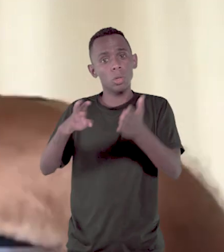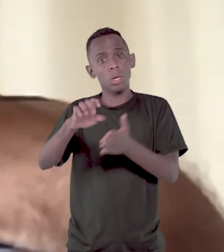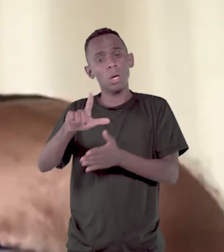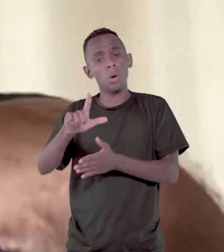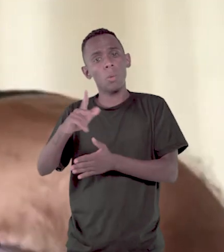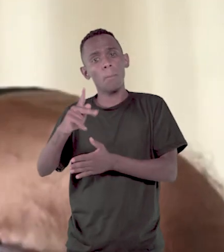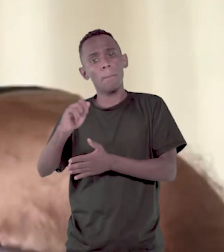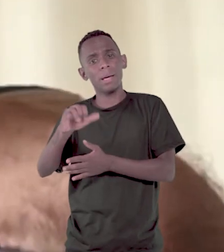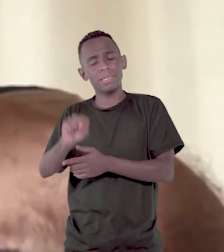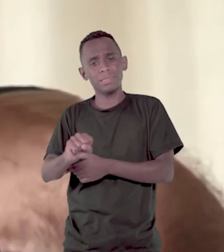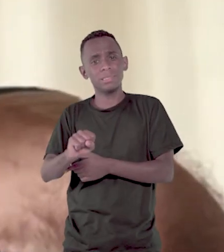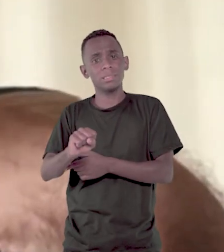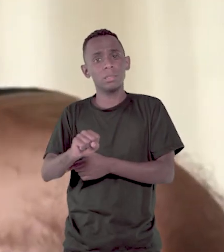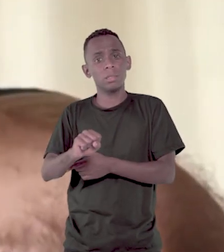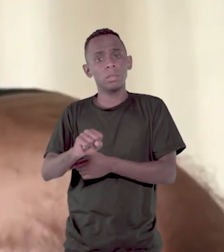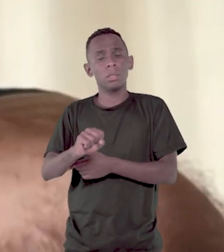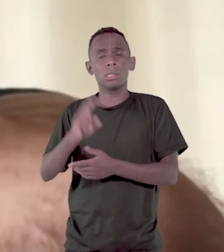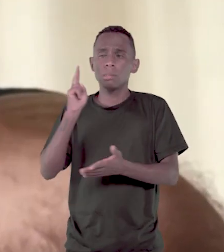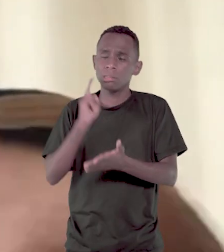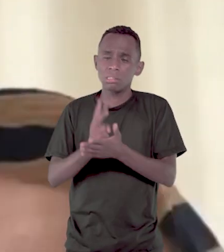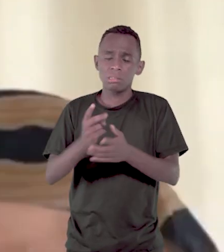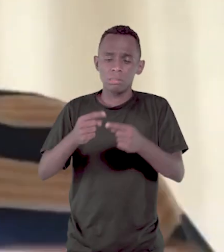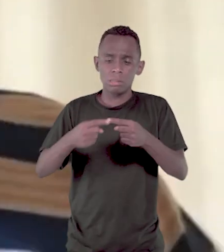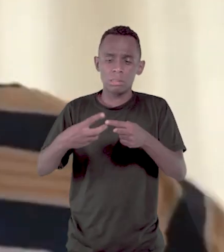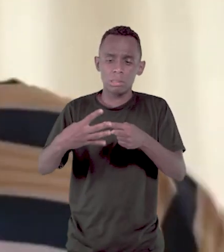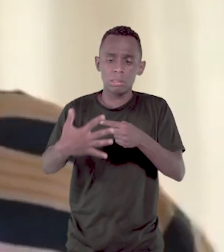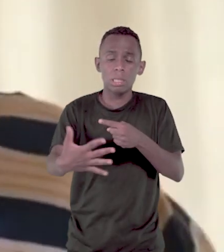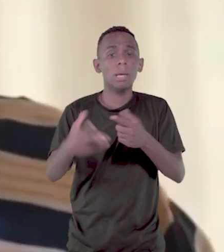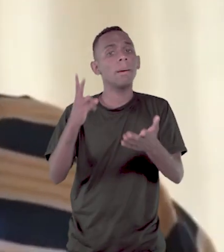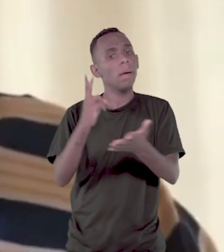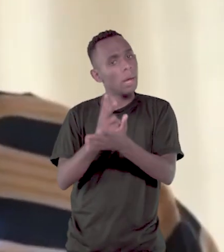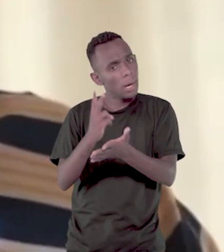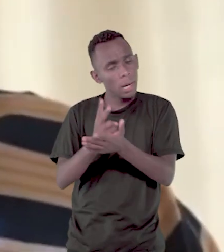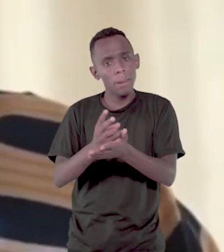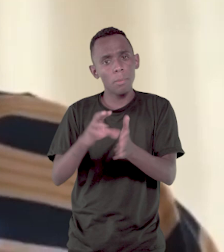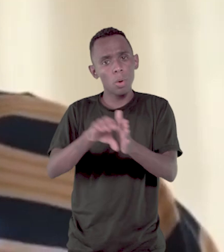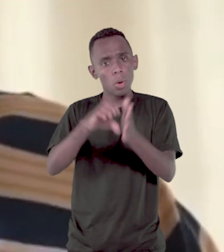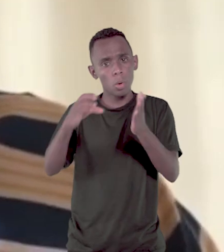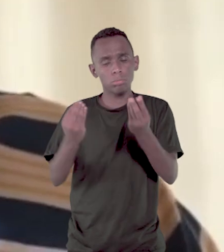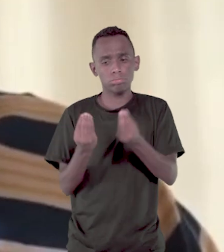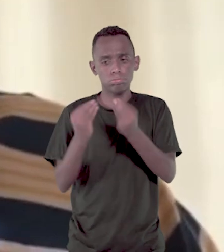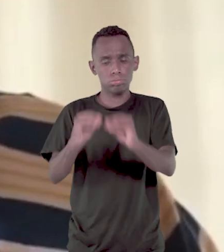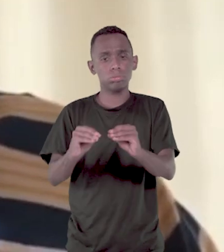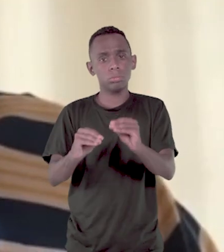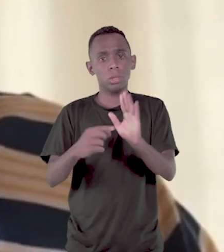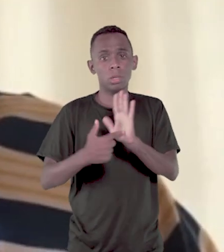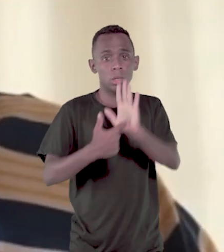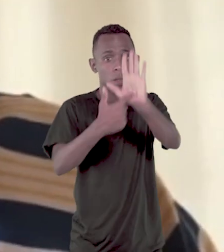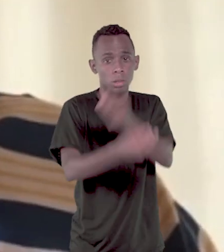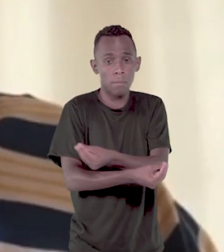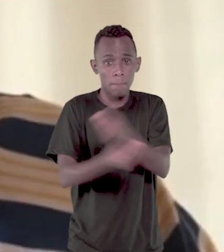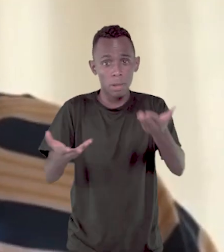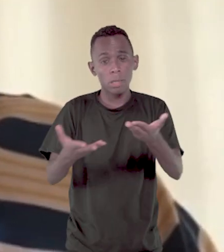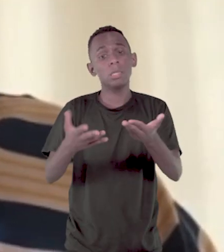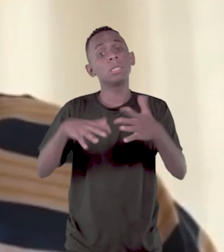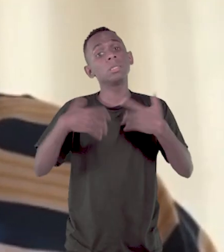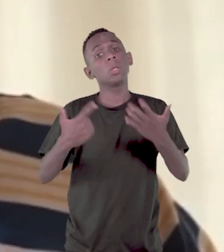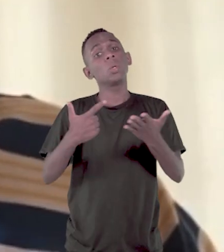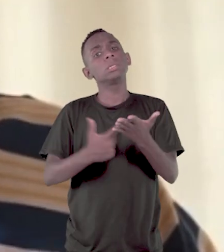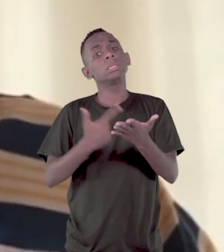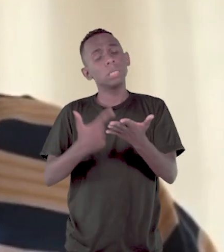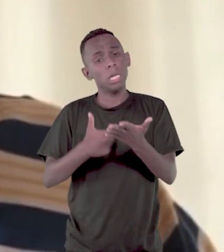eu publicava uma crônica semanal no El País, né? Então, esse livro